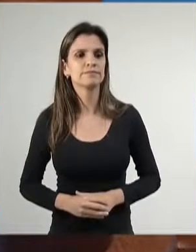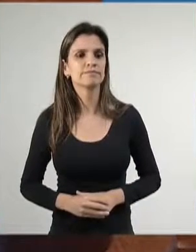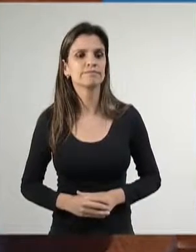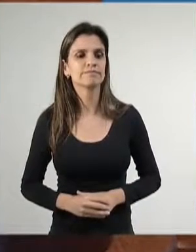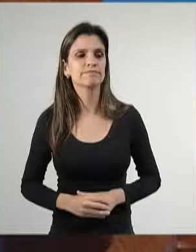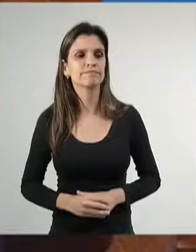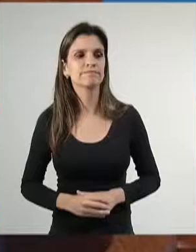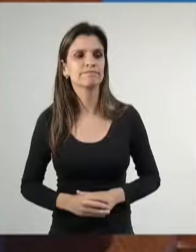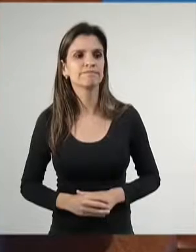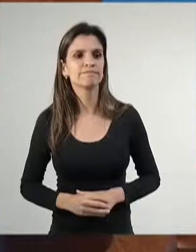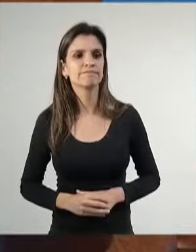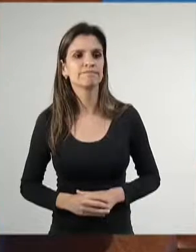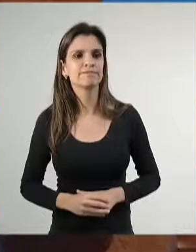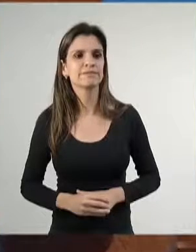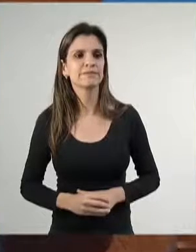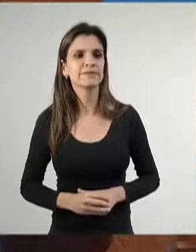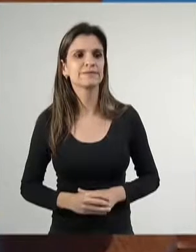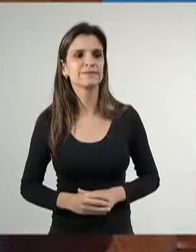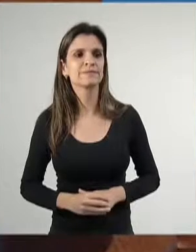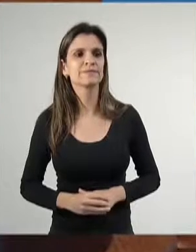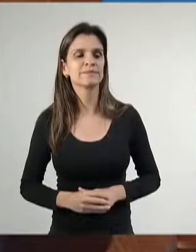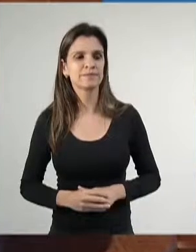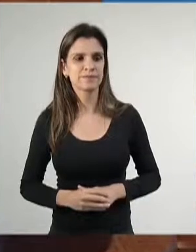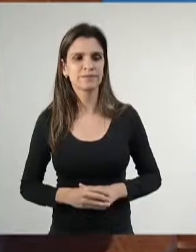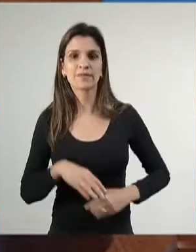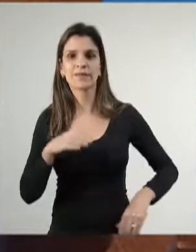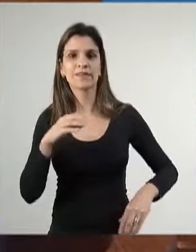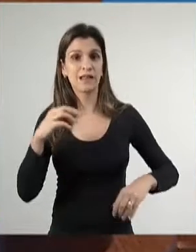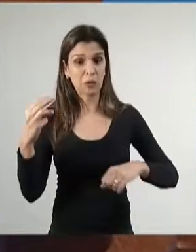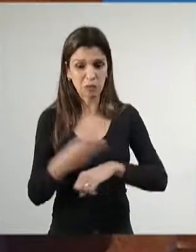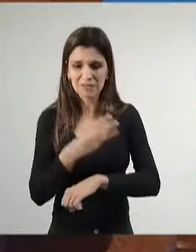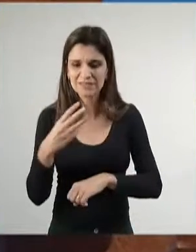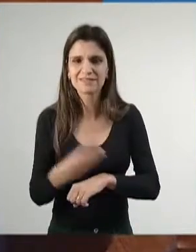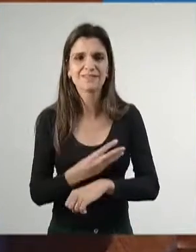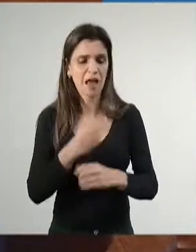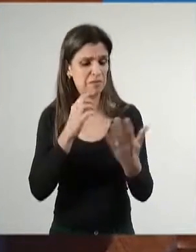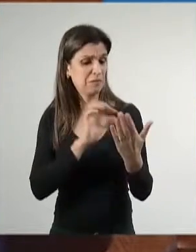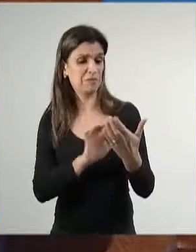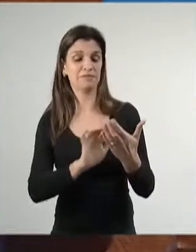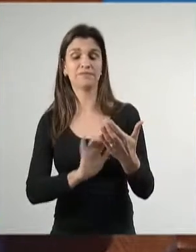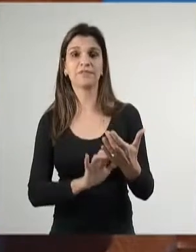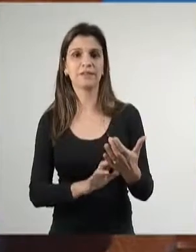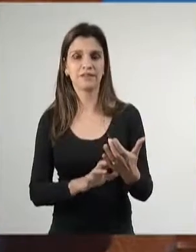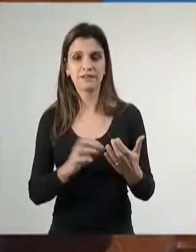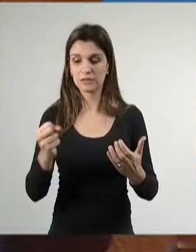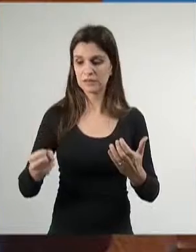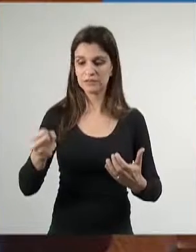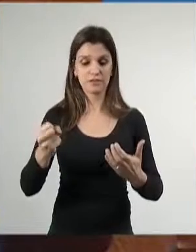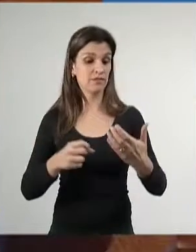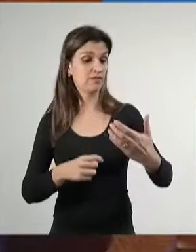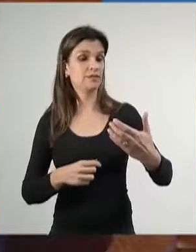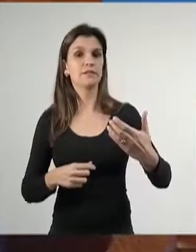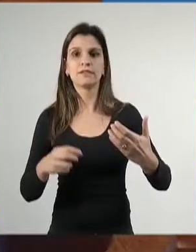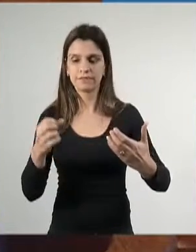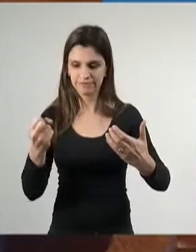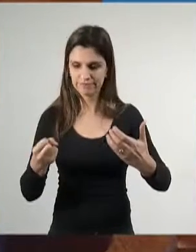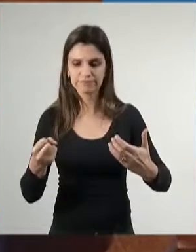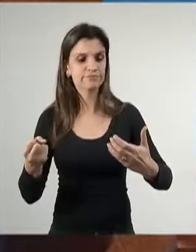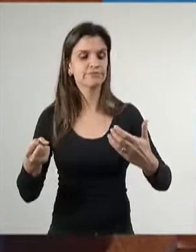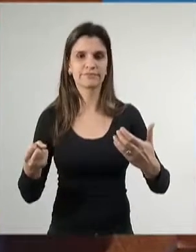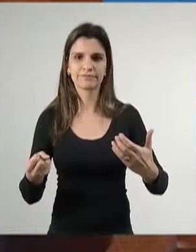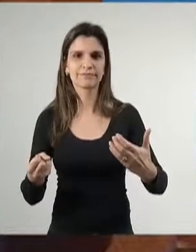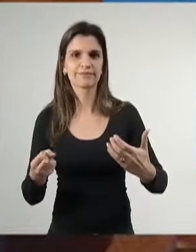viciados em redes sociais, no WhatsApp principalmente, e a pessoa recebe uma mensagem e